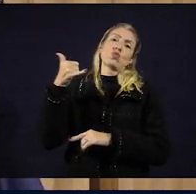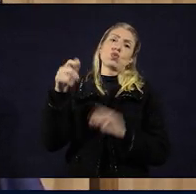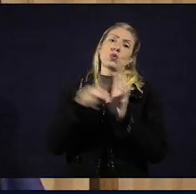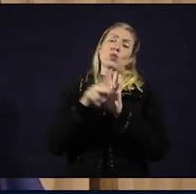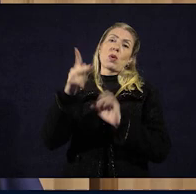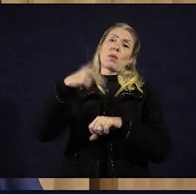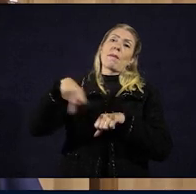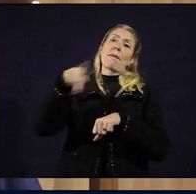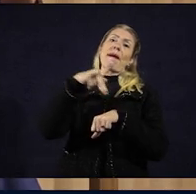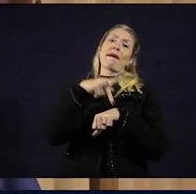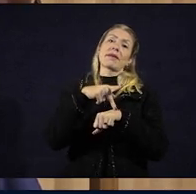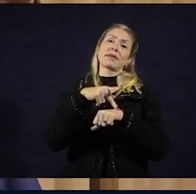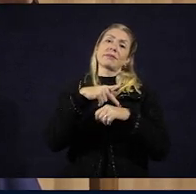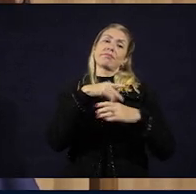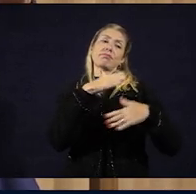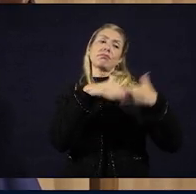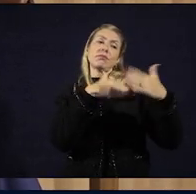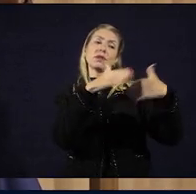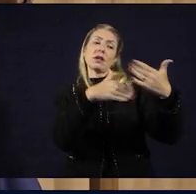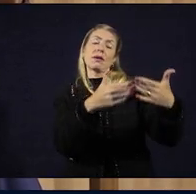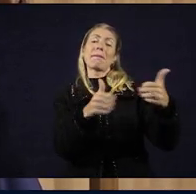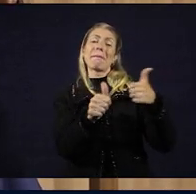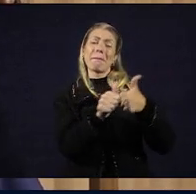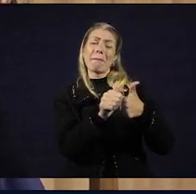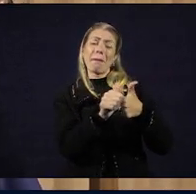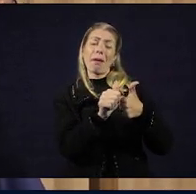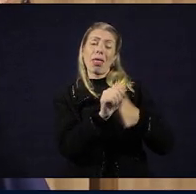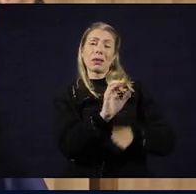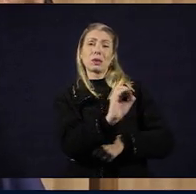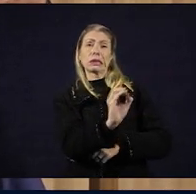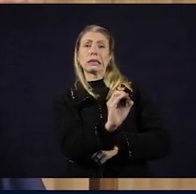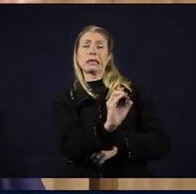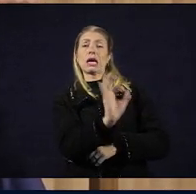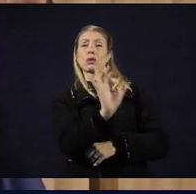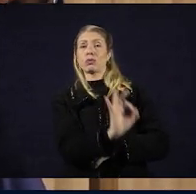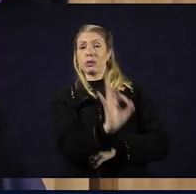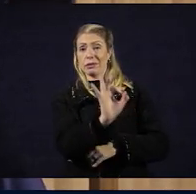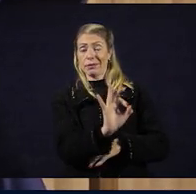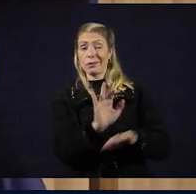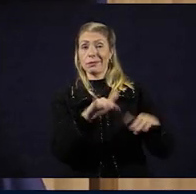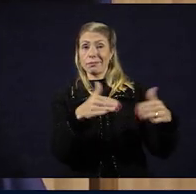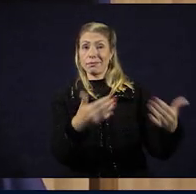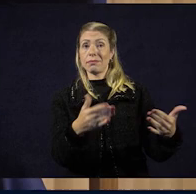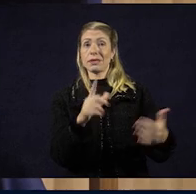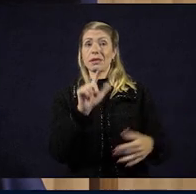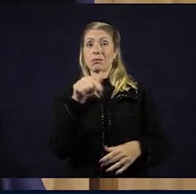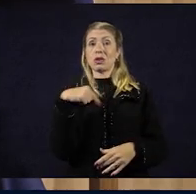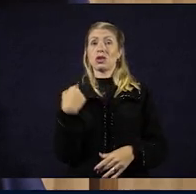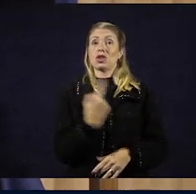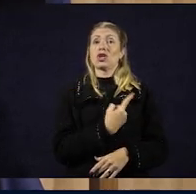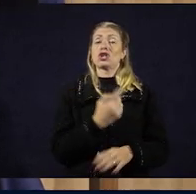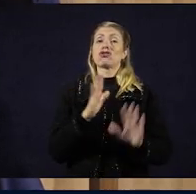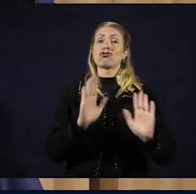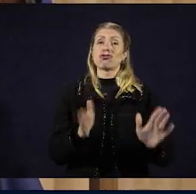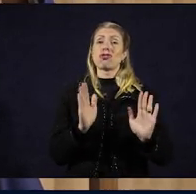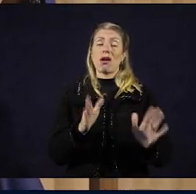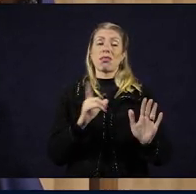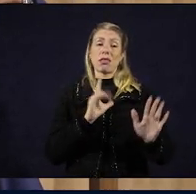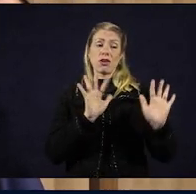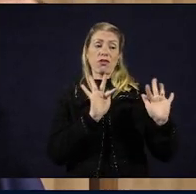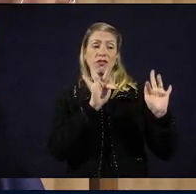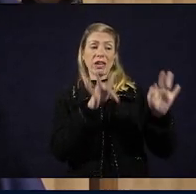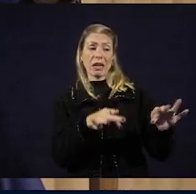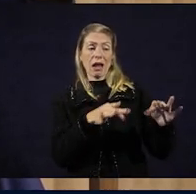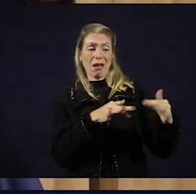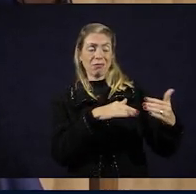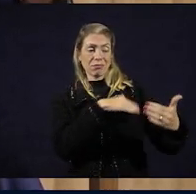países desenvolvidos para perde zero ou zero e aí depois nós quando nós já estamos chegando no final desse